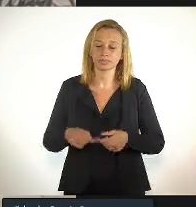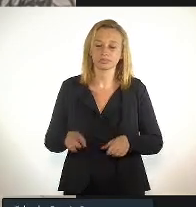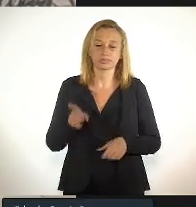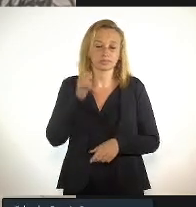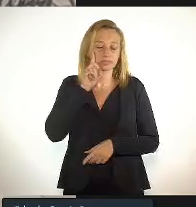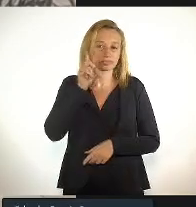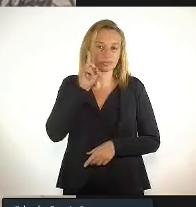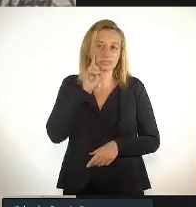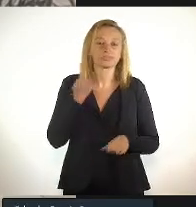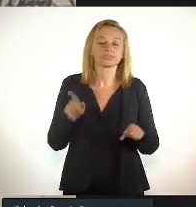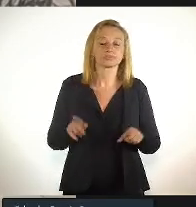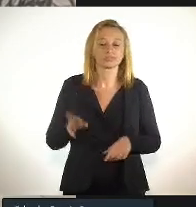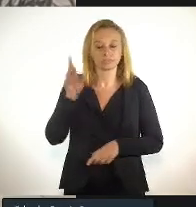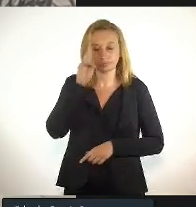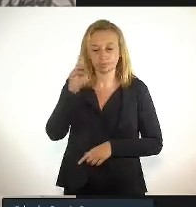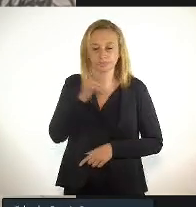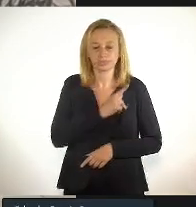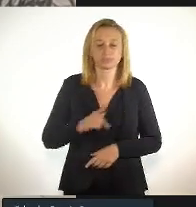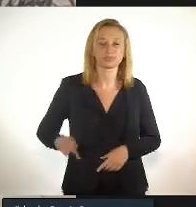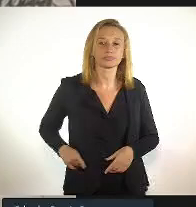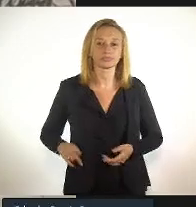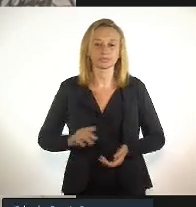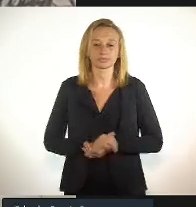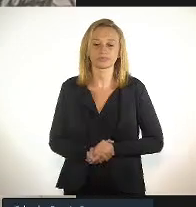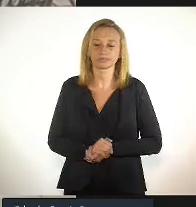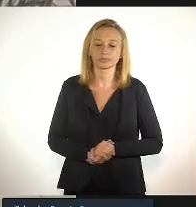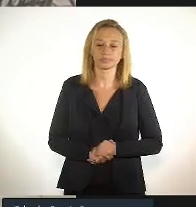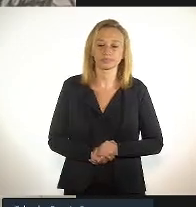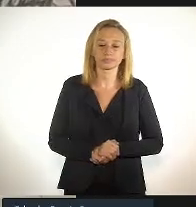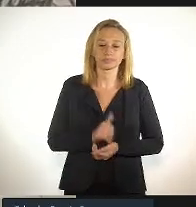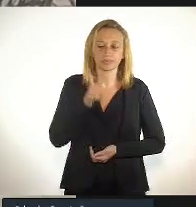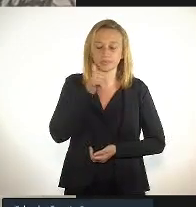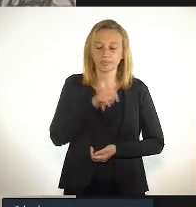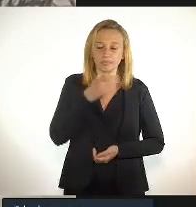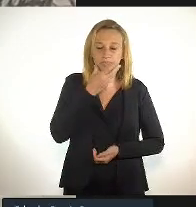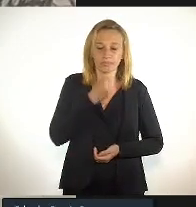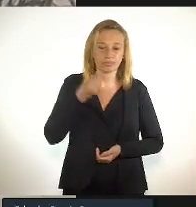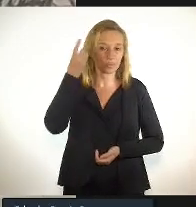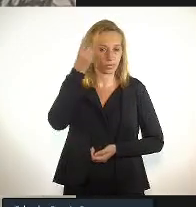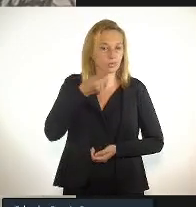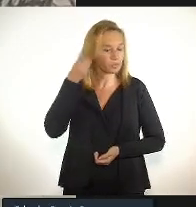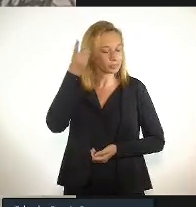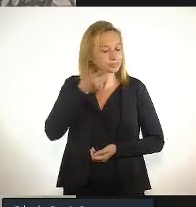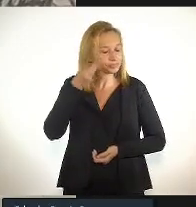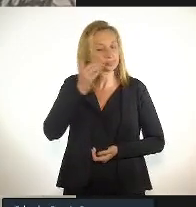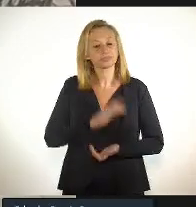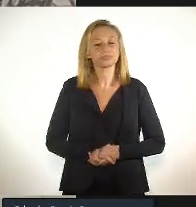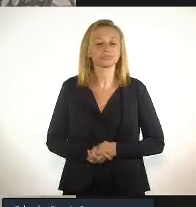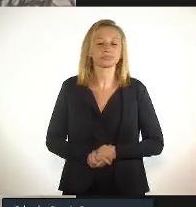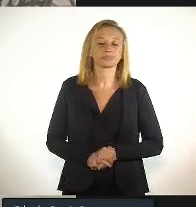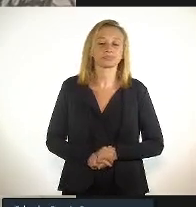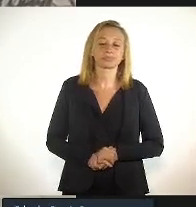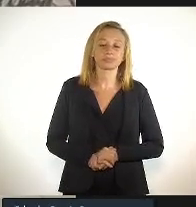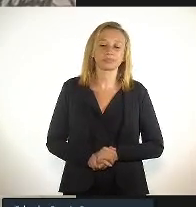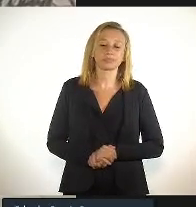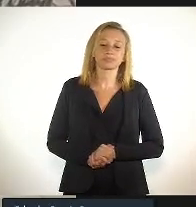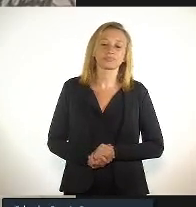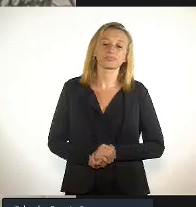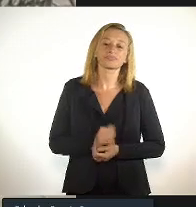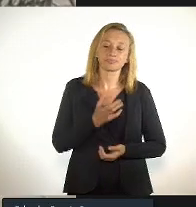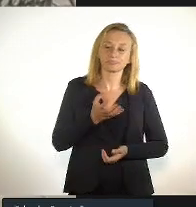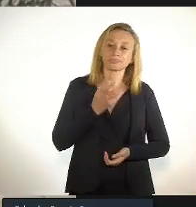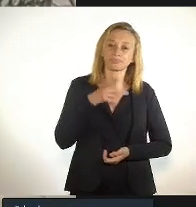E, para além disso, senhor presidente, senhoras e senhores deputados e deputadas, deputadas, quero